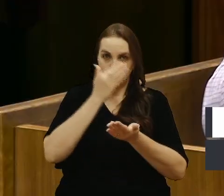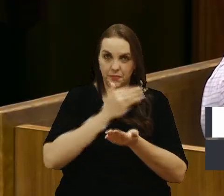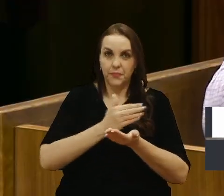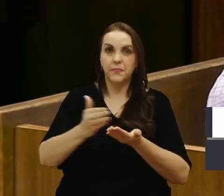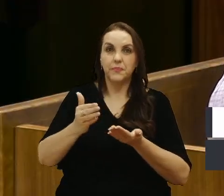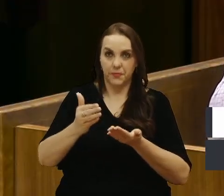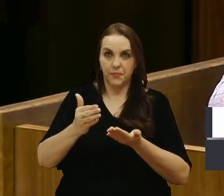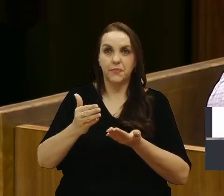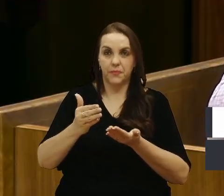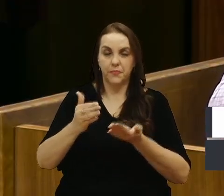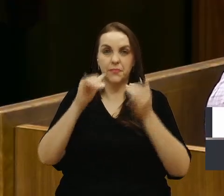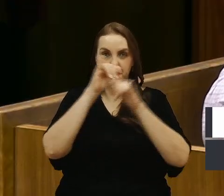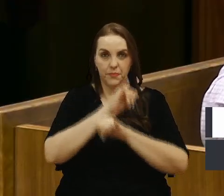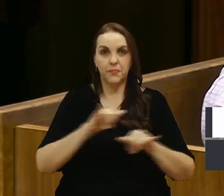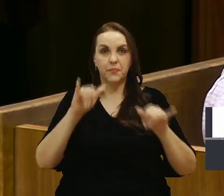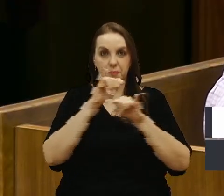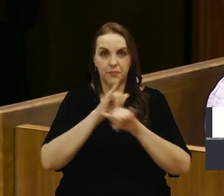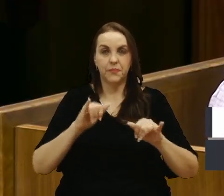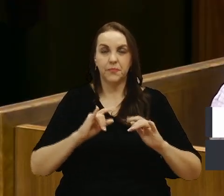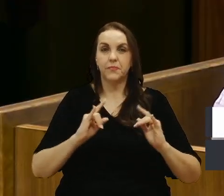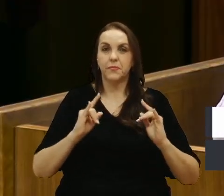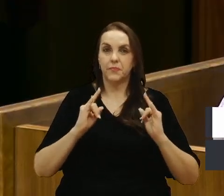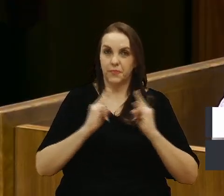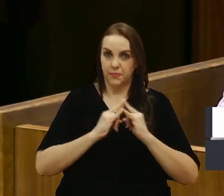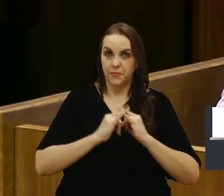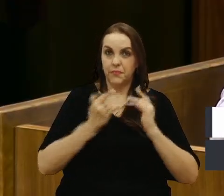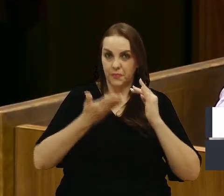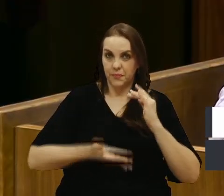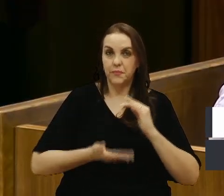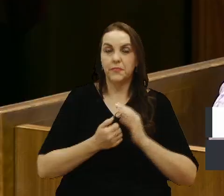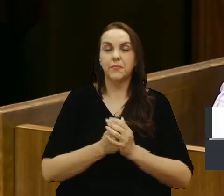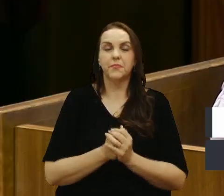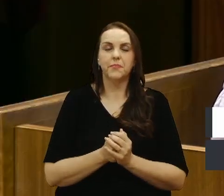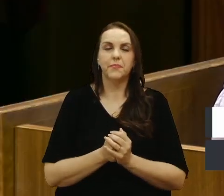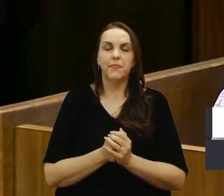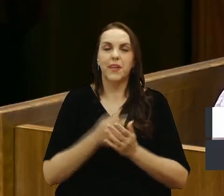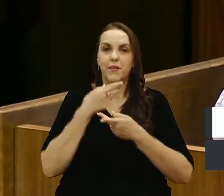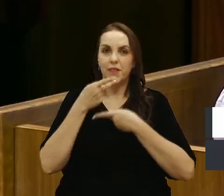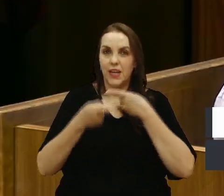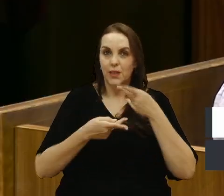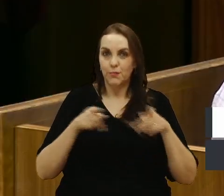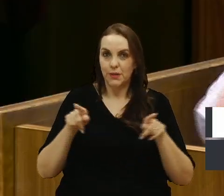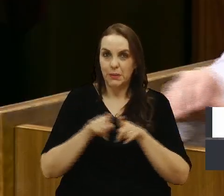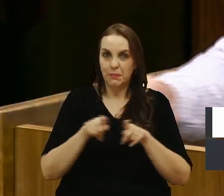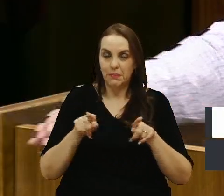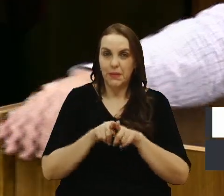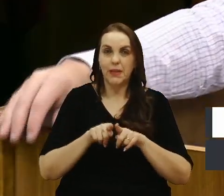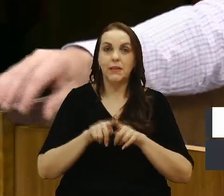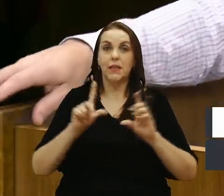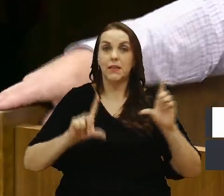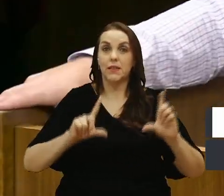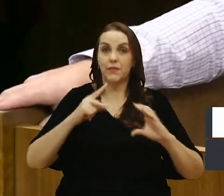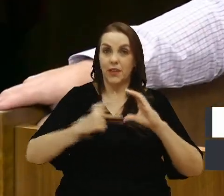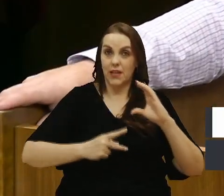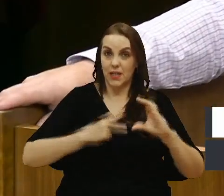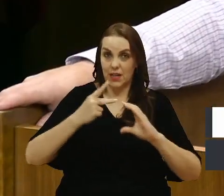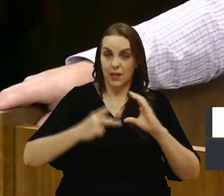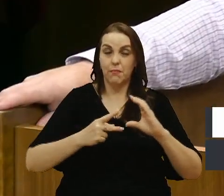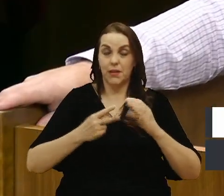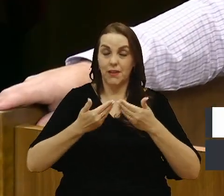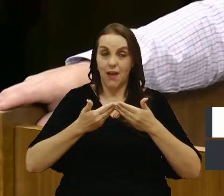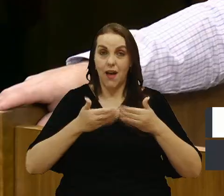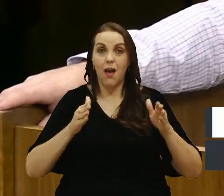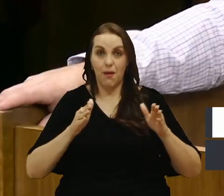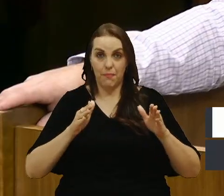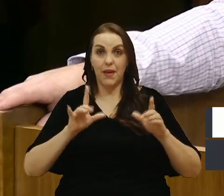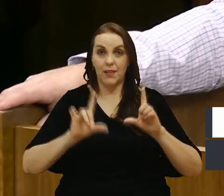iniciando uma campanha institucional. Falamos também sobre a TV Câmara, o sinal aberto que está quase